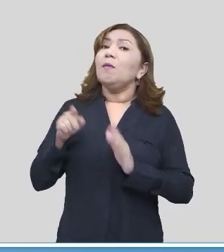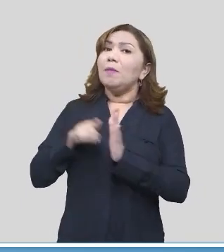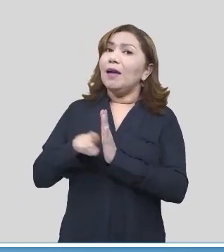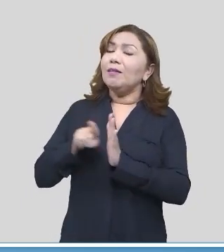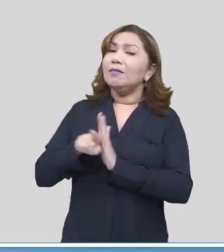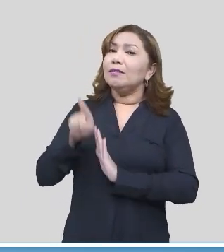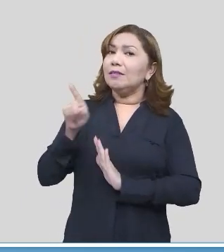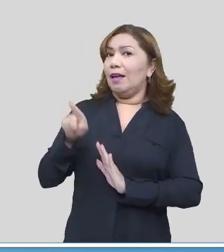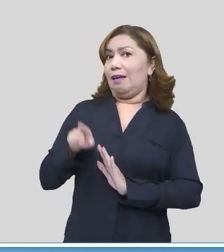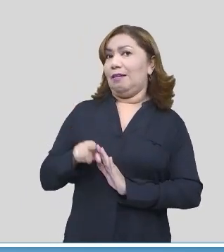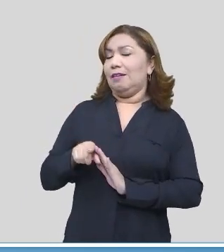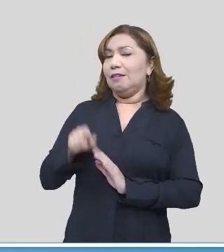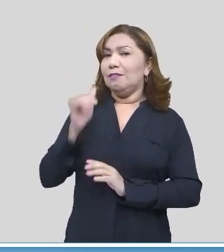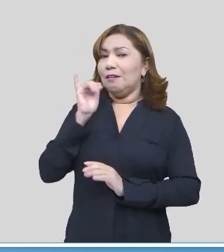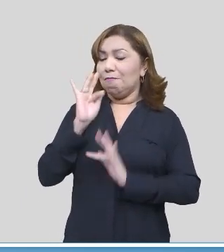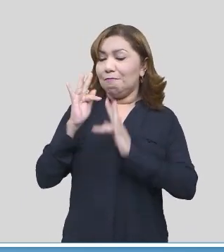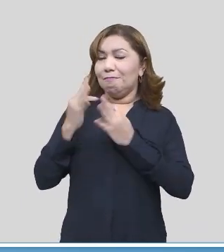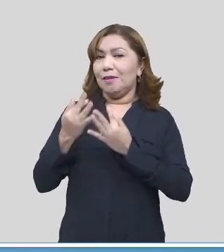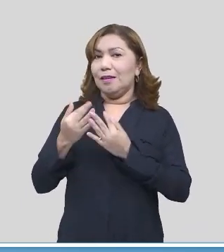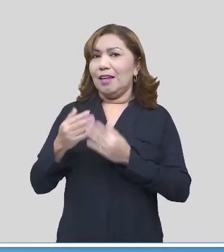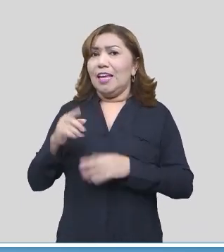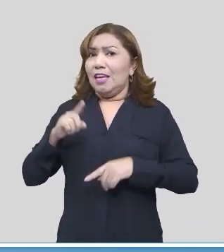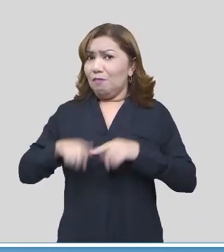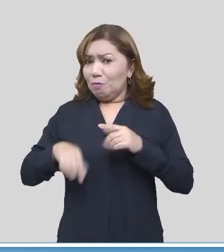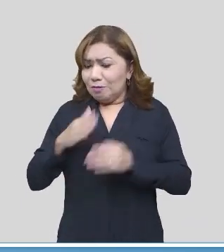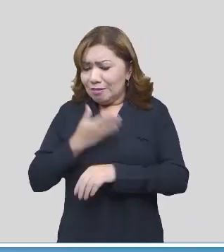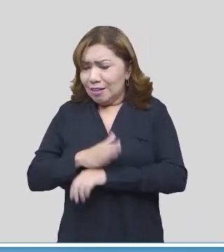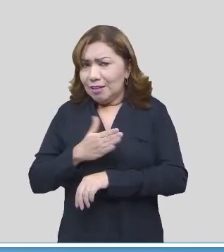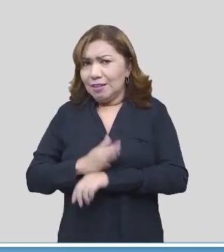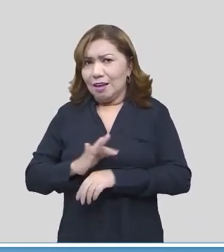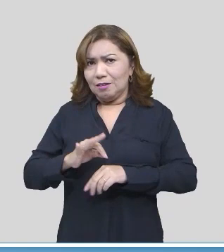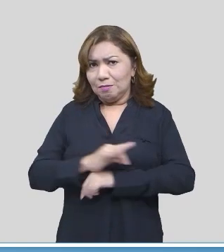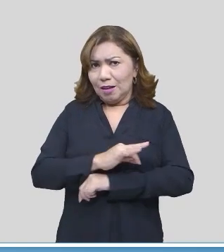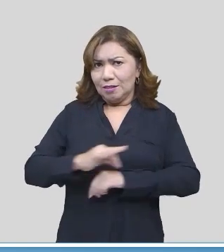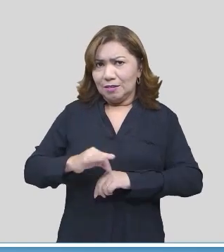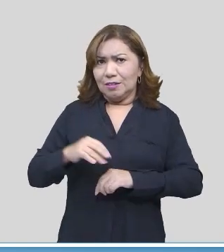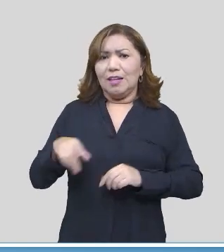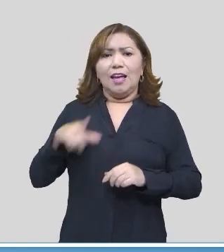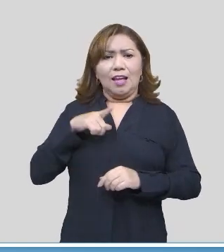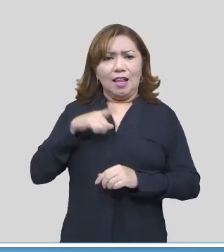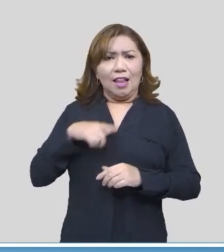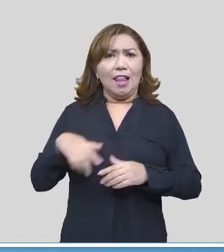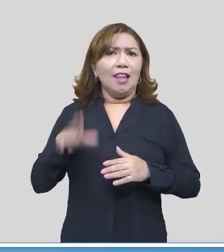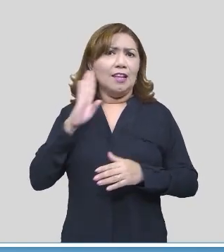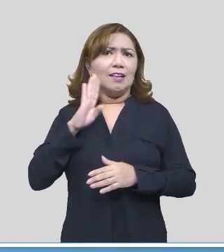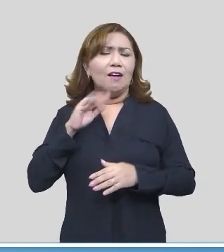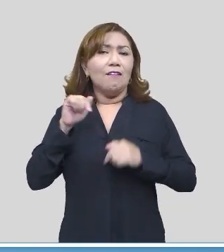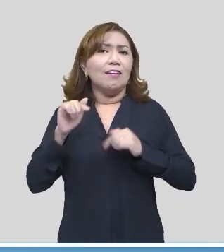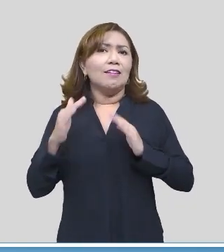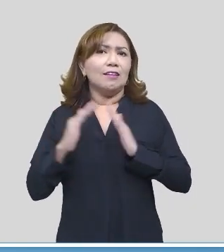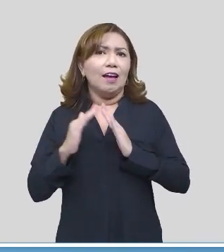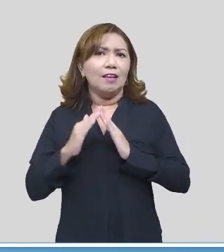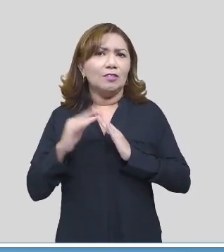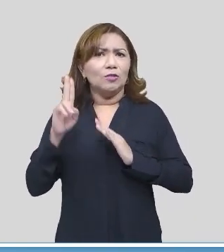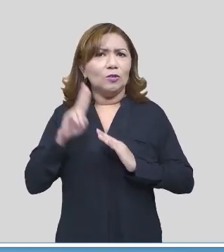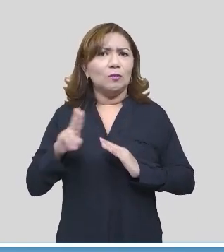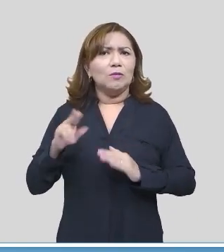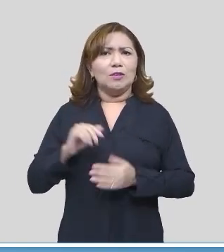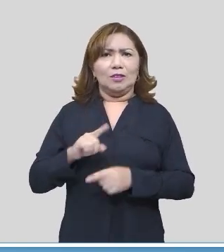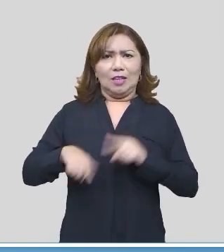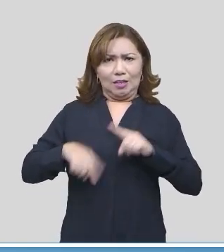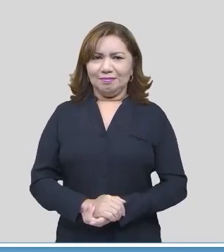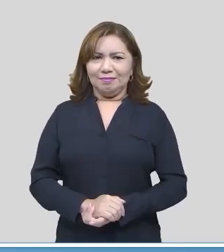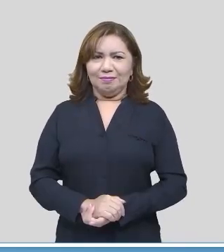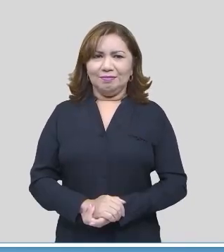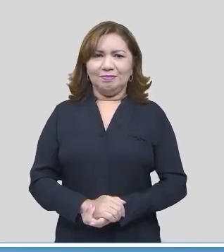sobre esses instrumentos e treinarmos medindo os espaços legais que temos em casa? Ou também os objetos. vamos